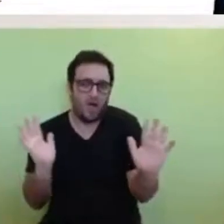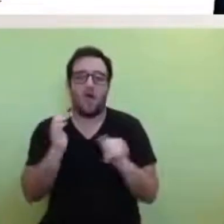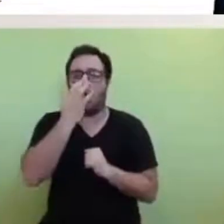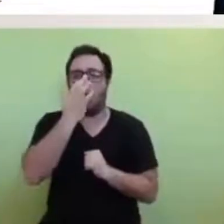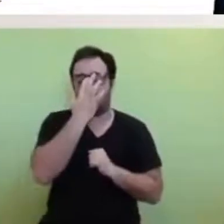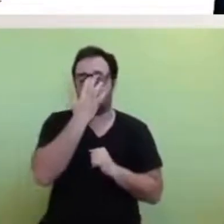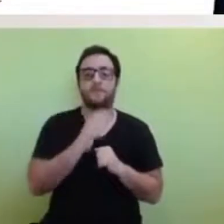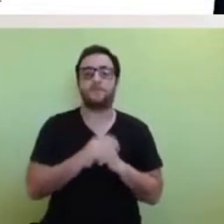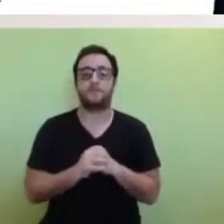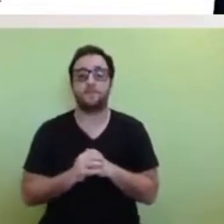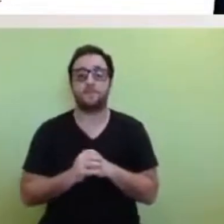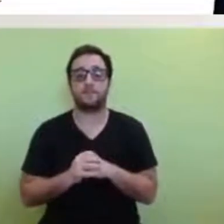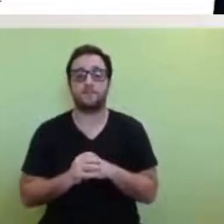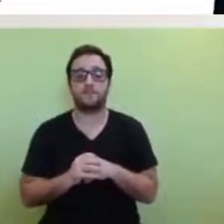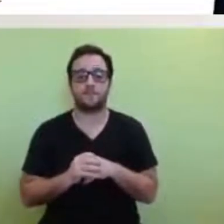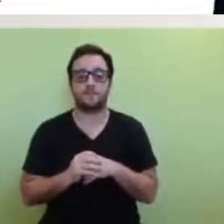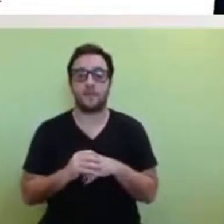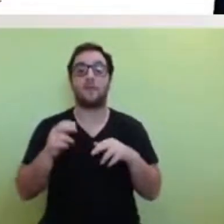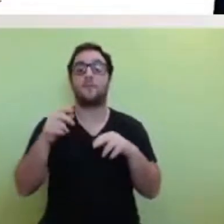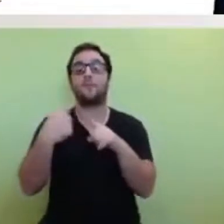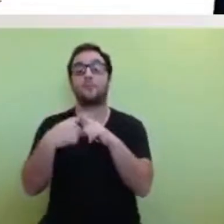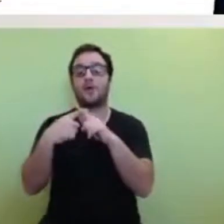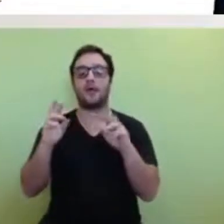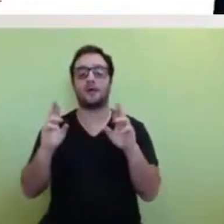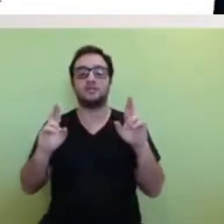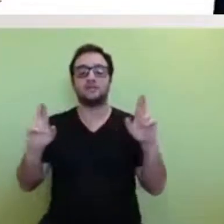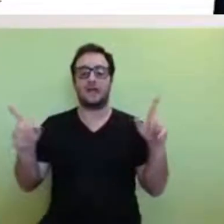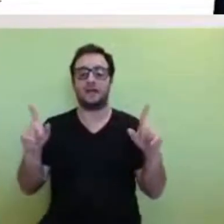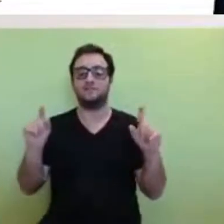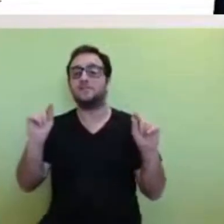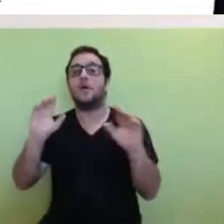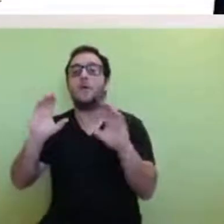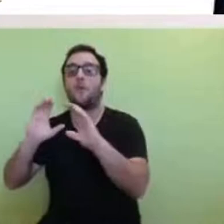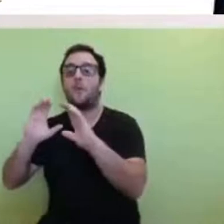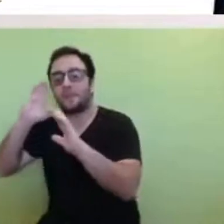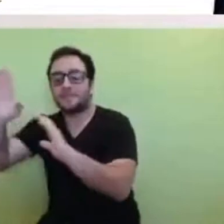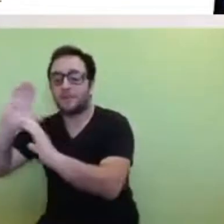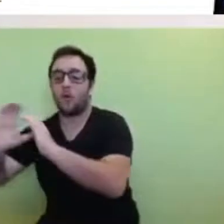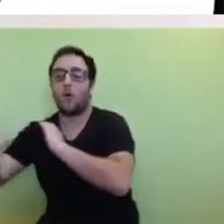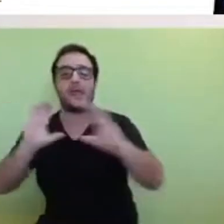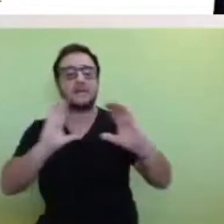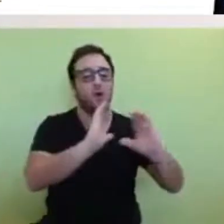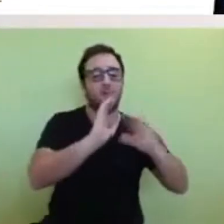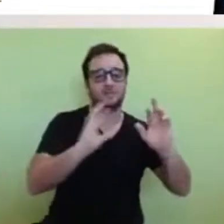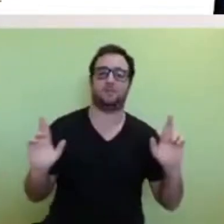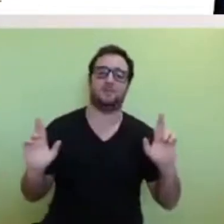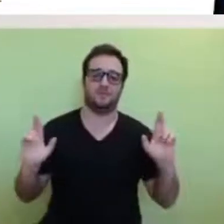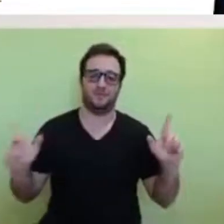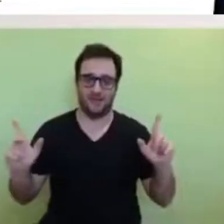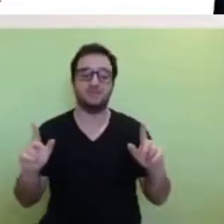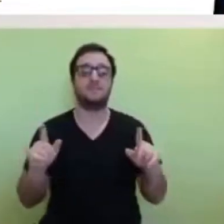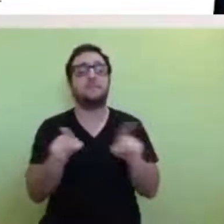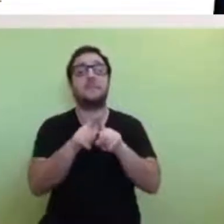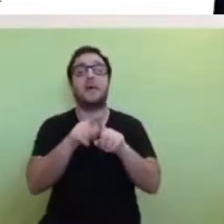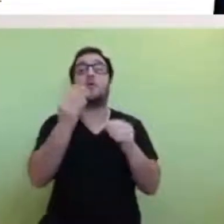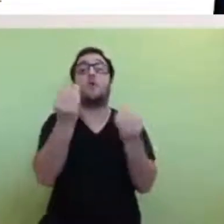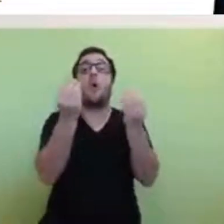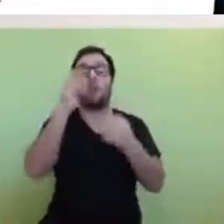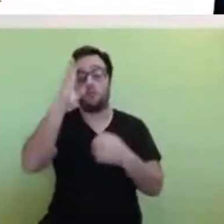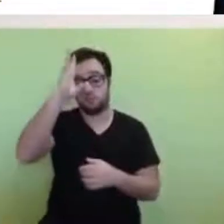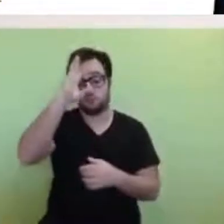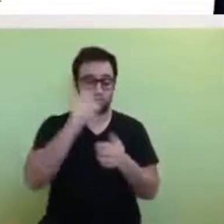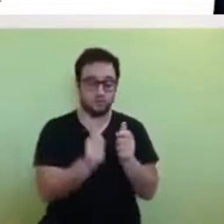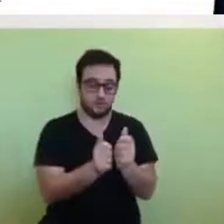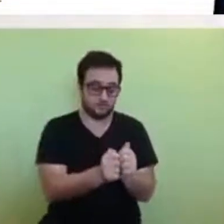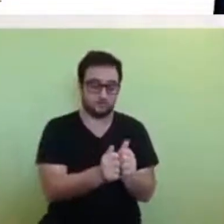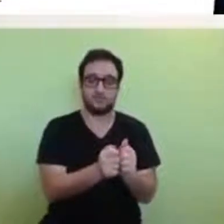comunicar? Se você for se comunicar por um celular, por exemplo, talvez você use mais texto, né, do que áudio. Até é chato mandar